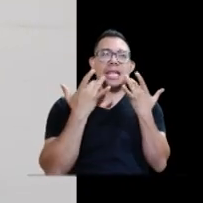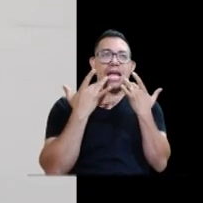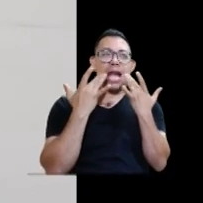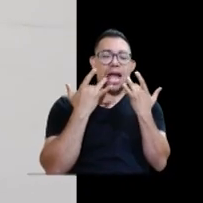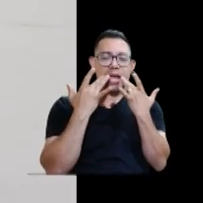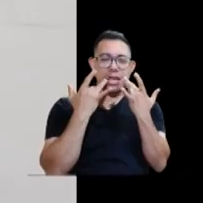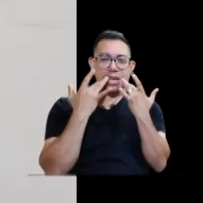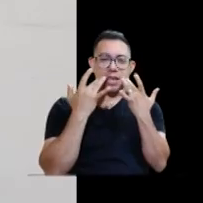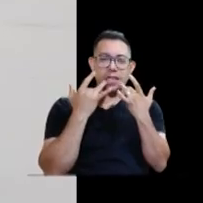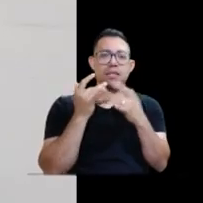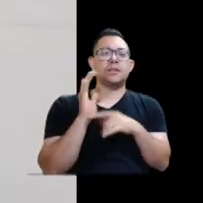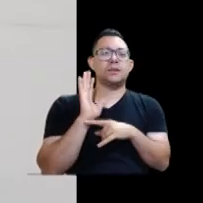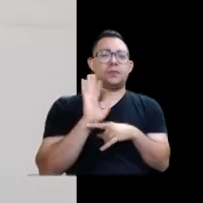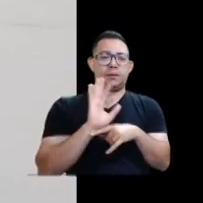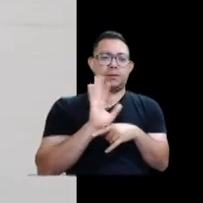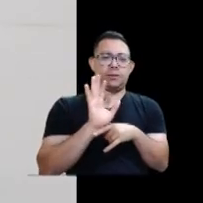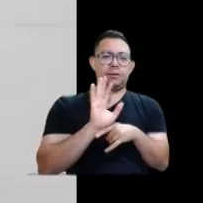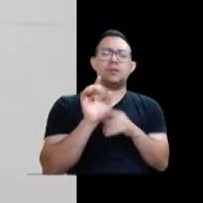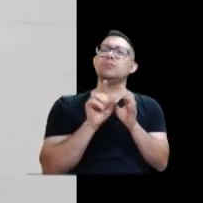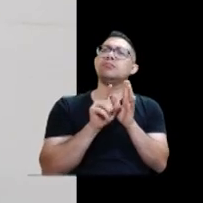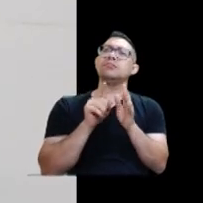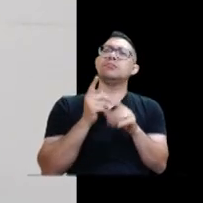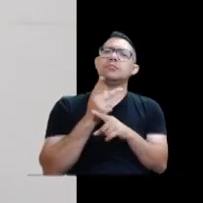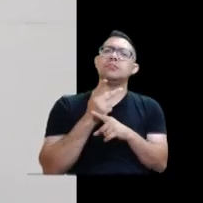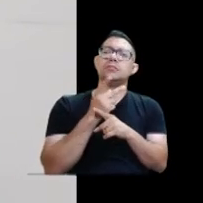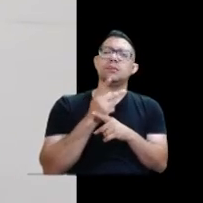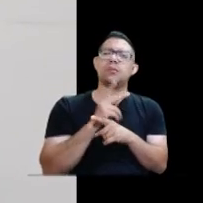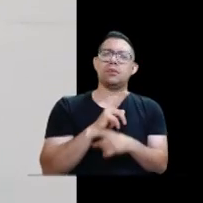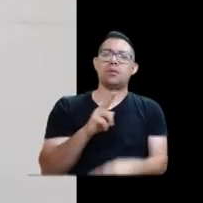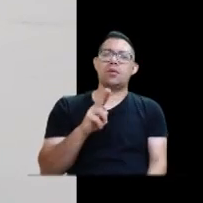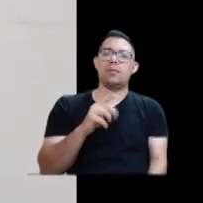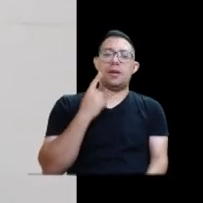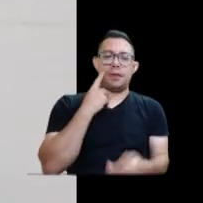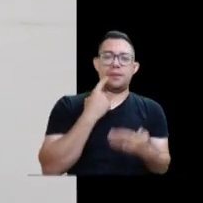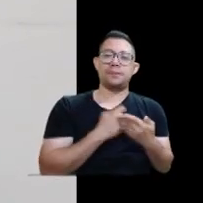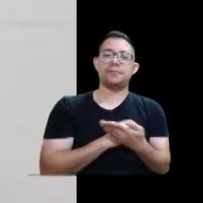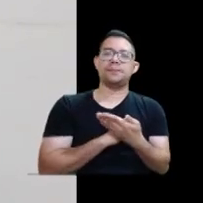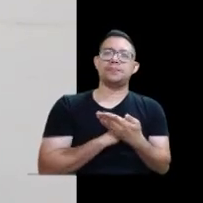fomos fazer um estudo para uma peça de teatro que a gente ia participar,